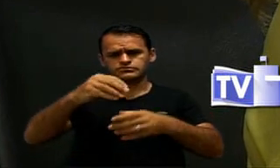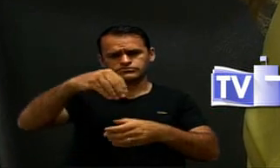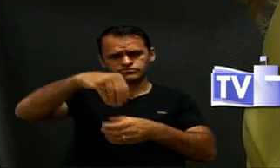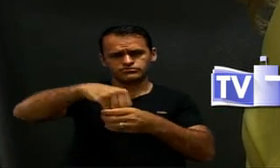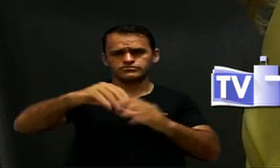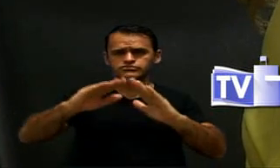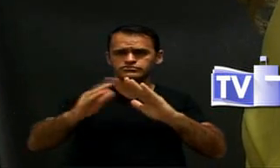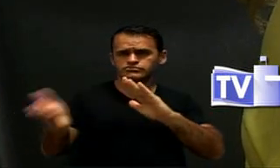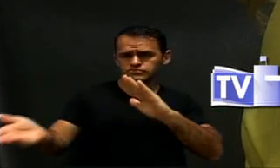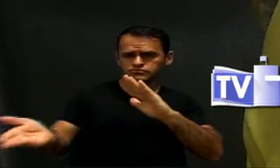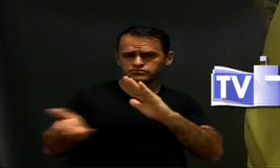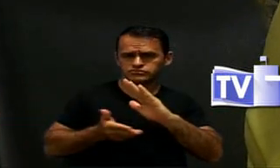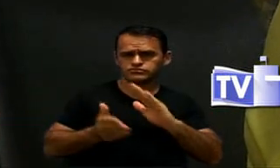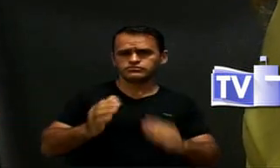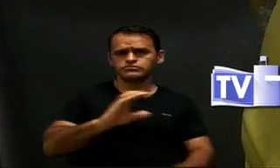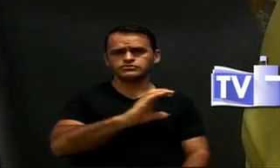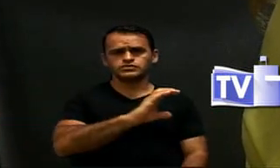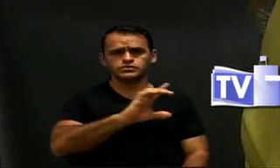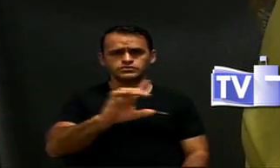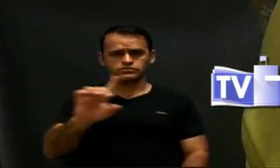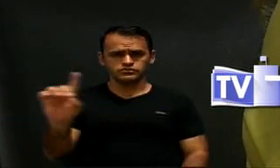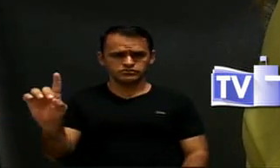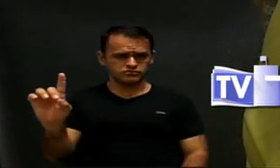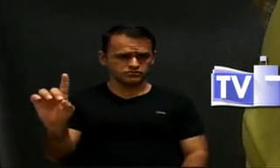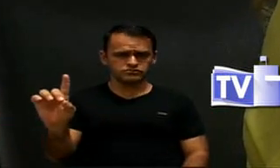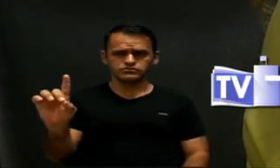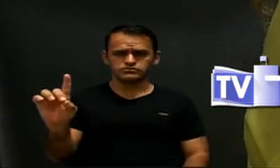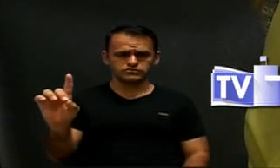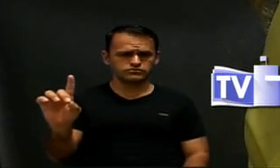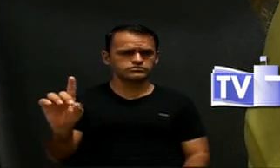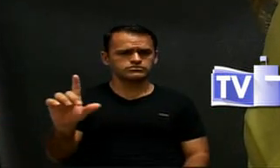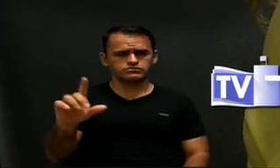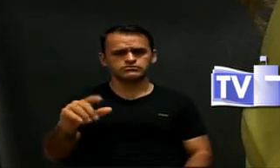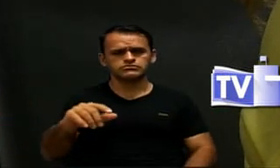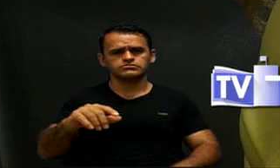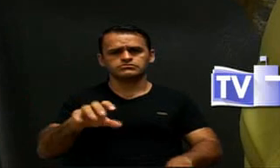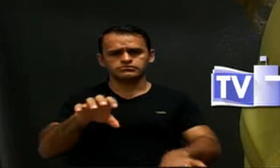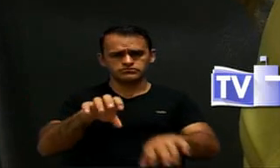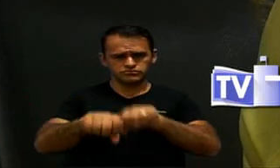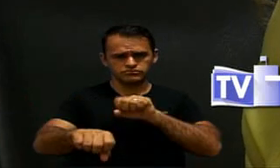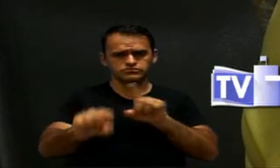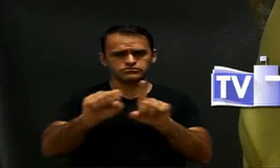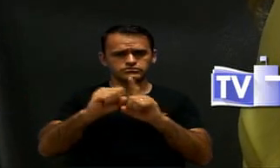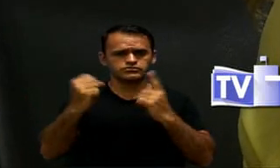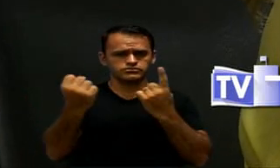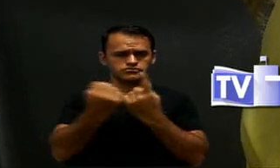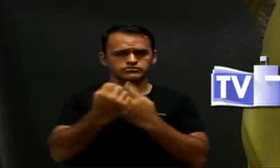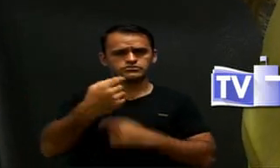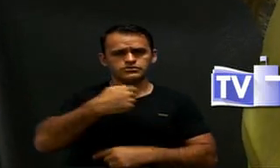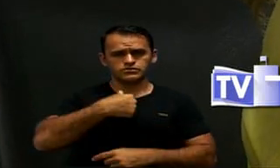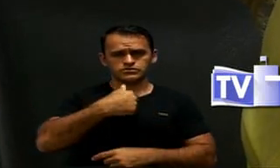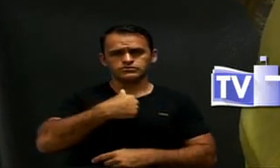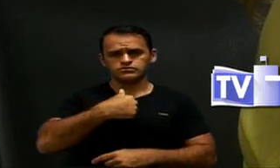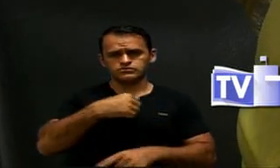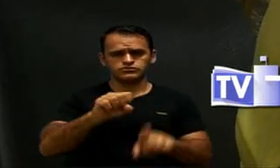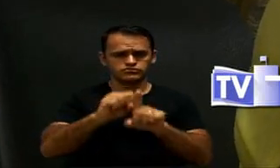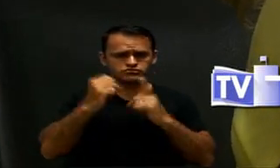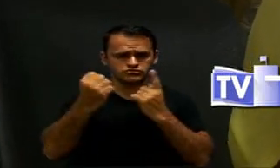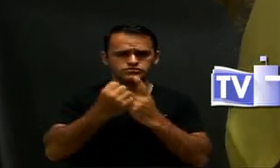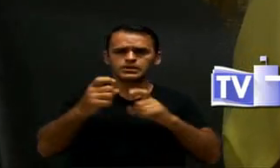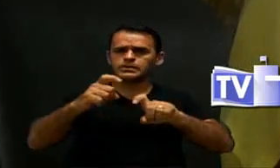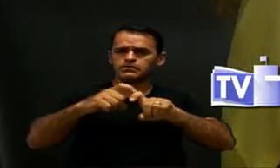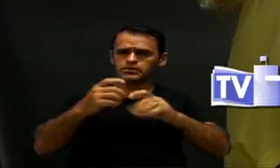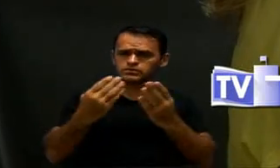nós temos a coordenadora, que é com formação em serviço social, eu, como assistente social, a